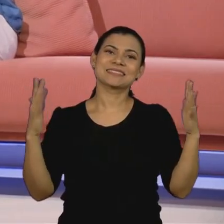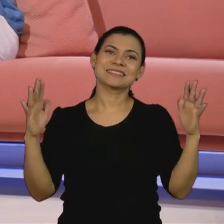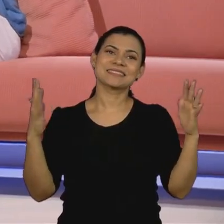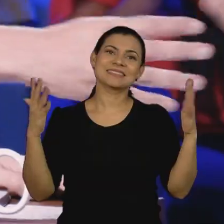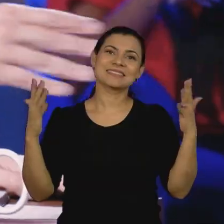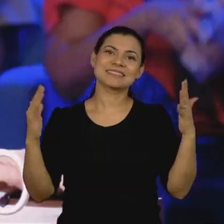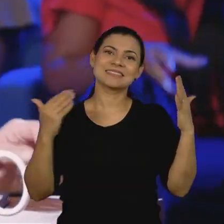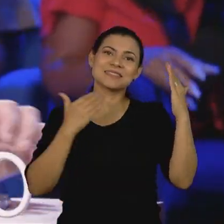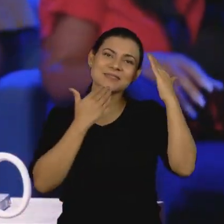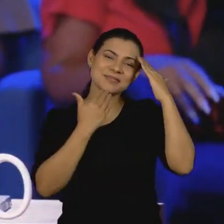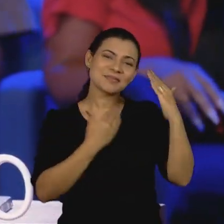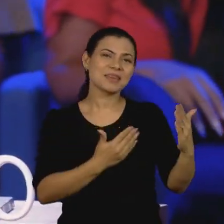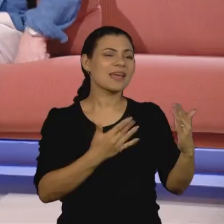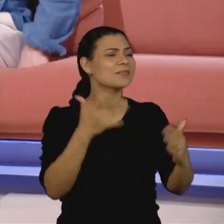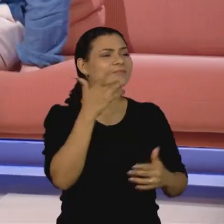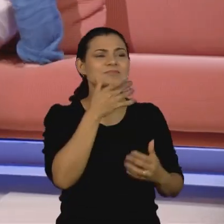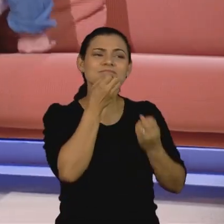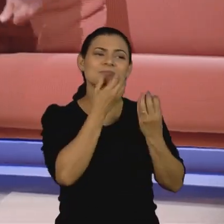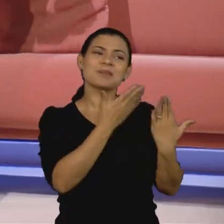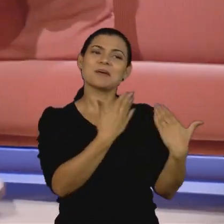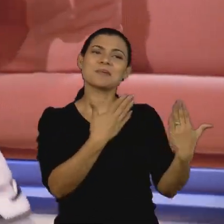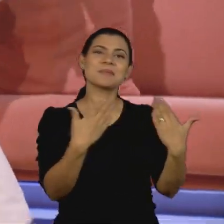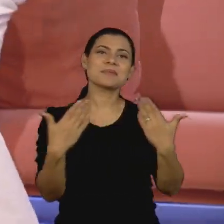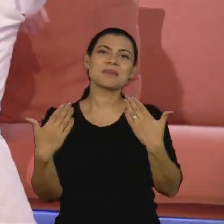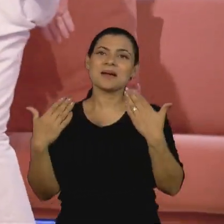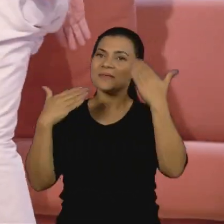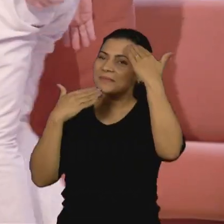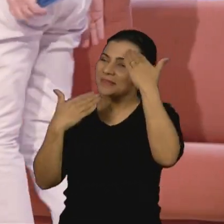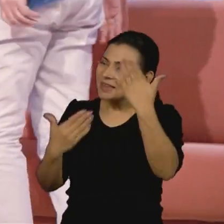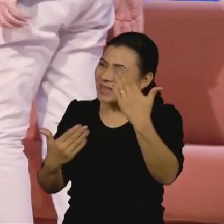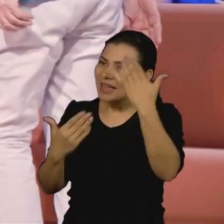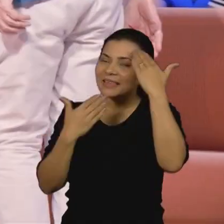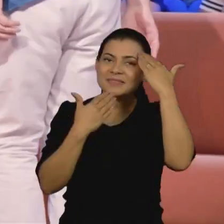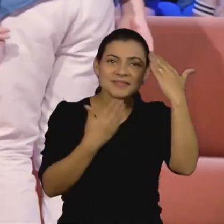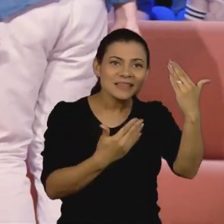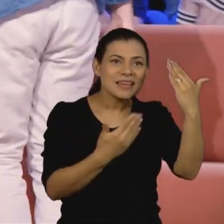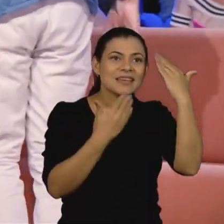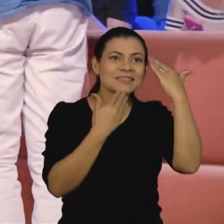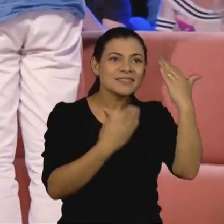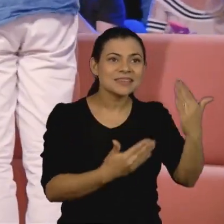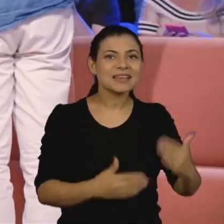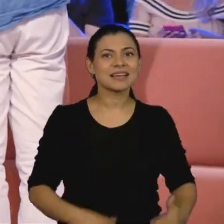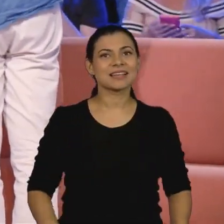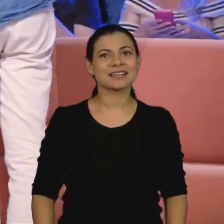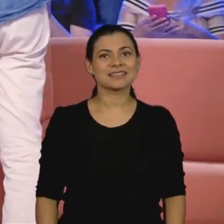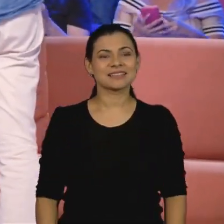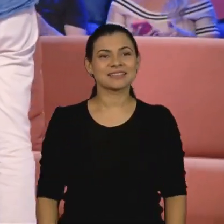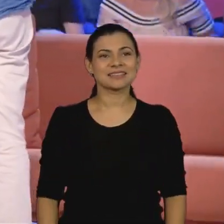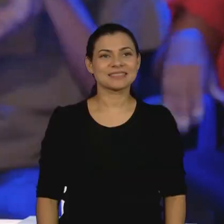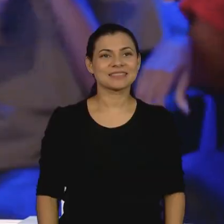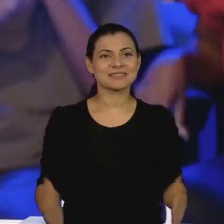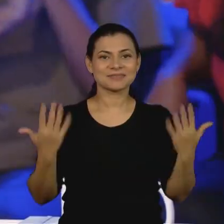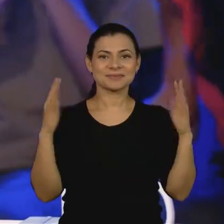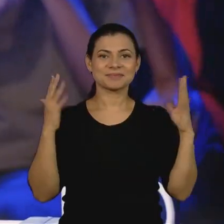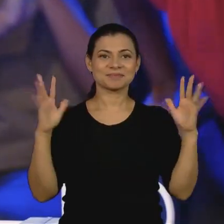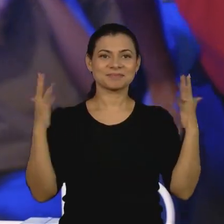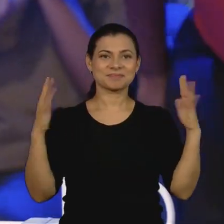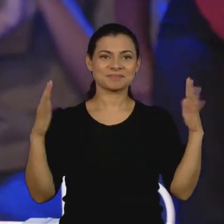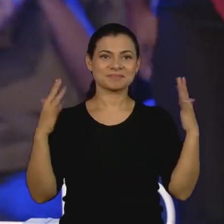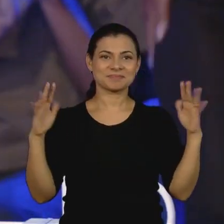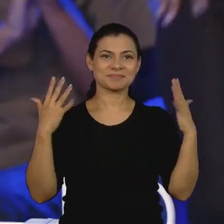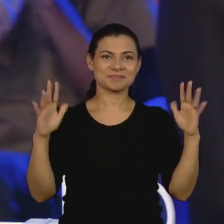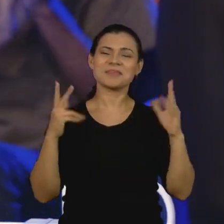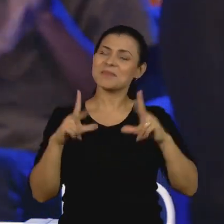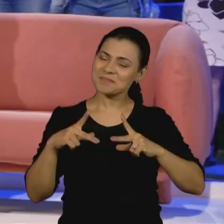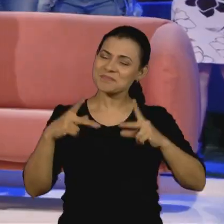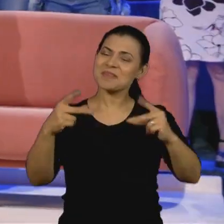junto. Obrigado, muito obrigado. delícia. Fiquei muito feliz. Obrigado. Obrigado, gente. E, ó, merece os